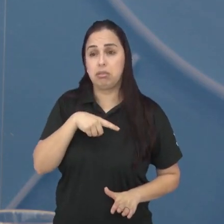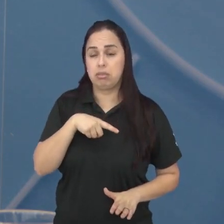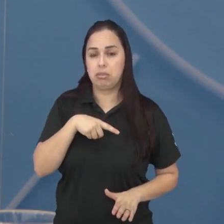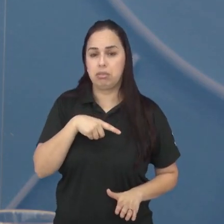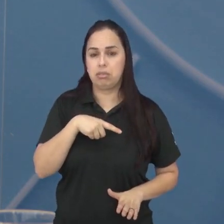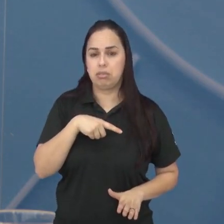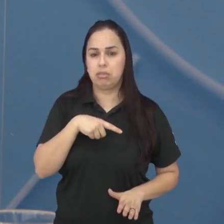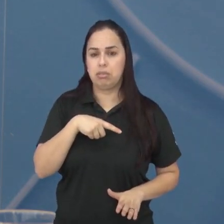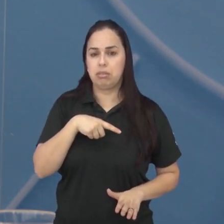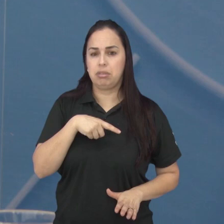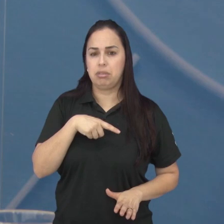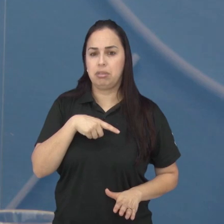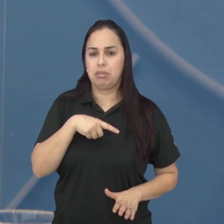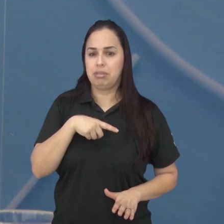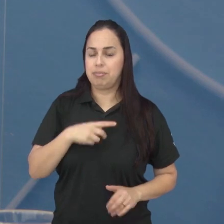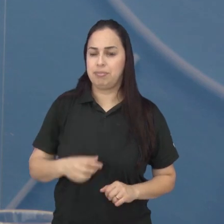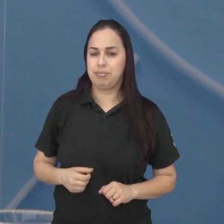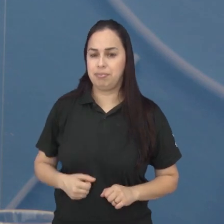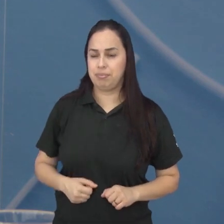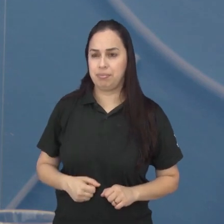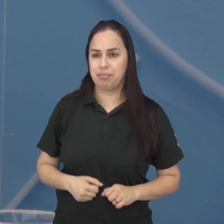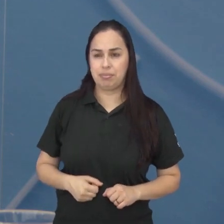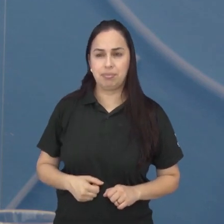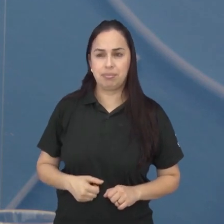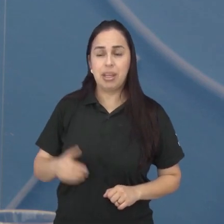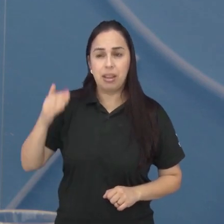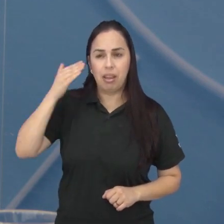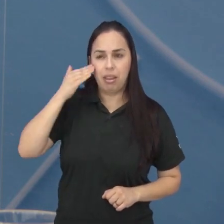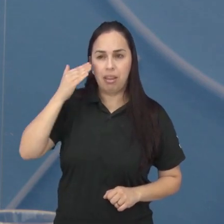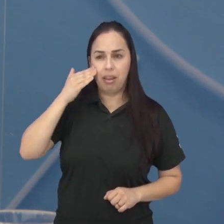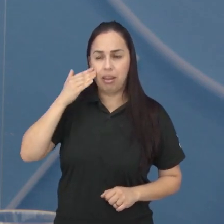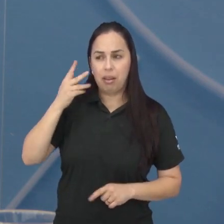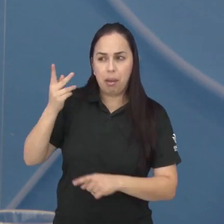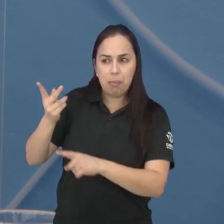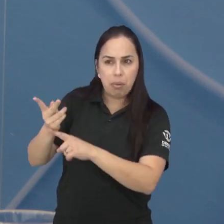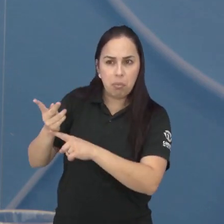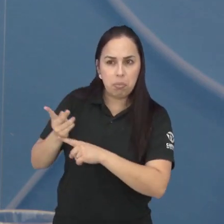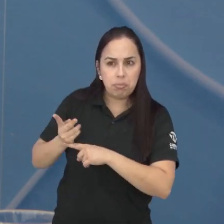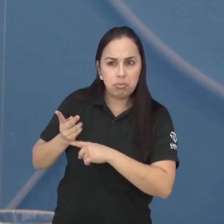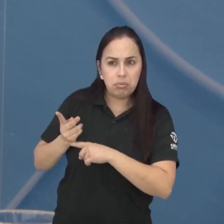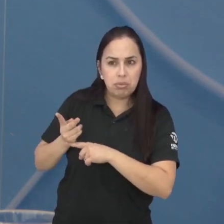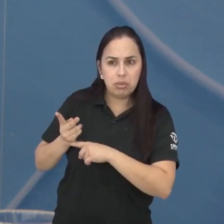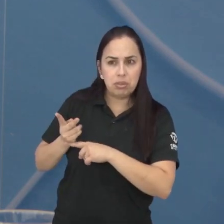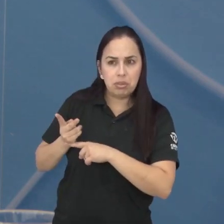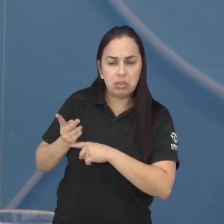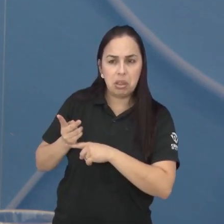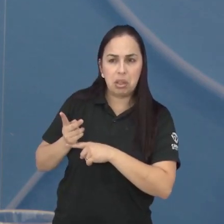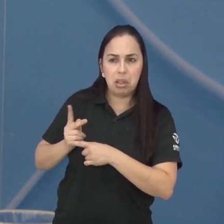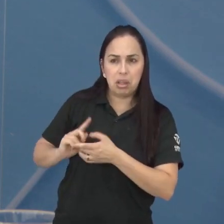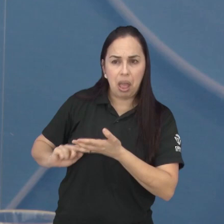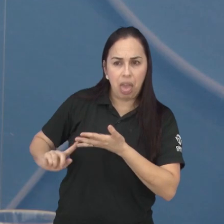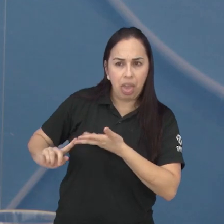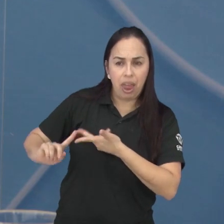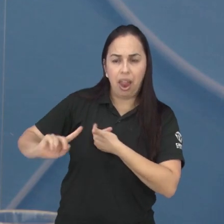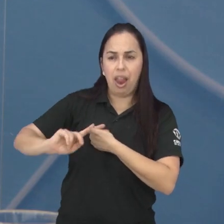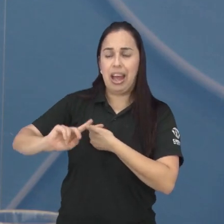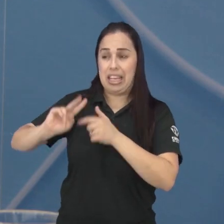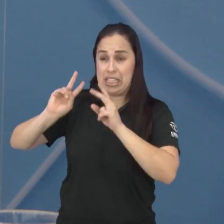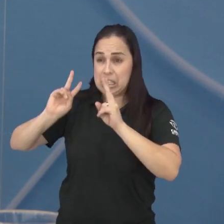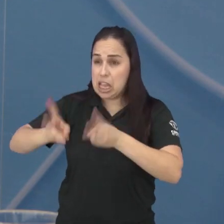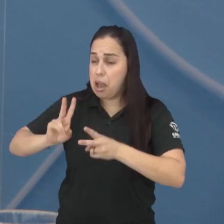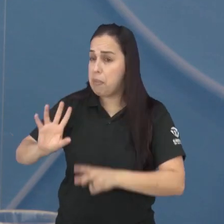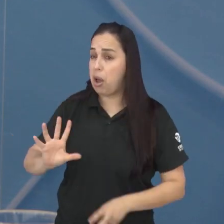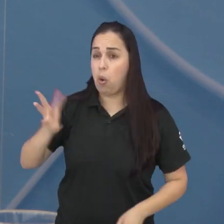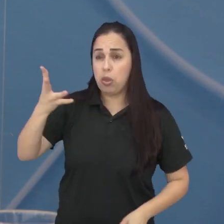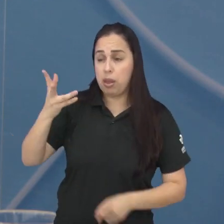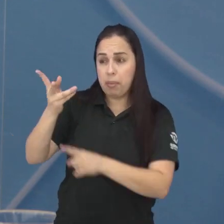E eu não posso me furtar. Você entende? Quando uma pessoa me procura, e aí eu posso te falar que é muito recorrente